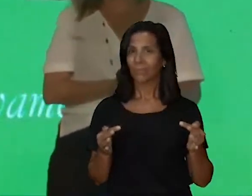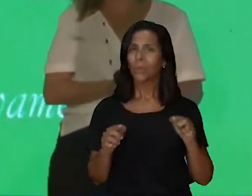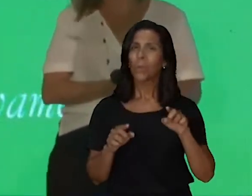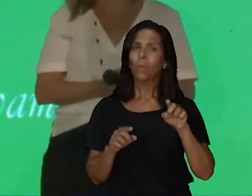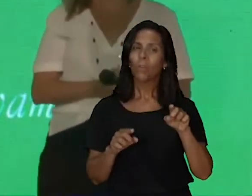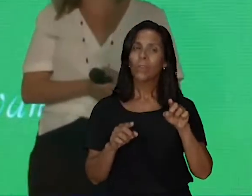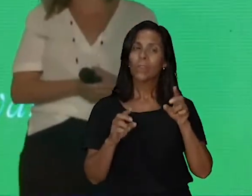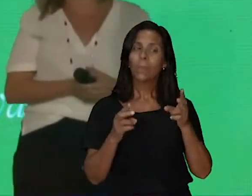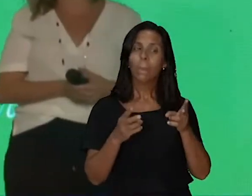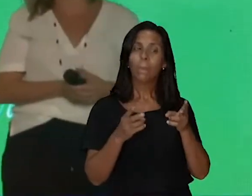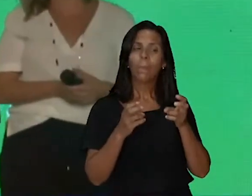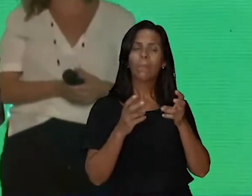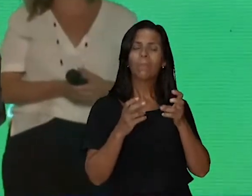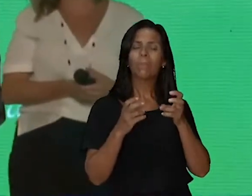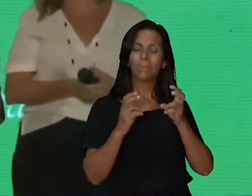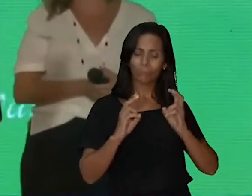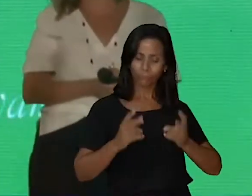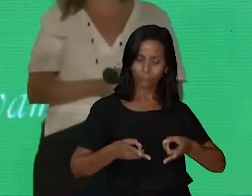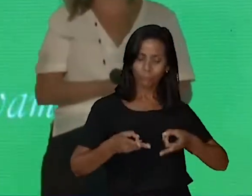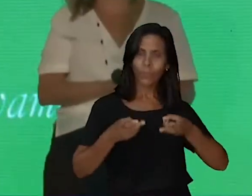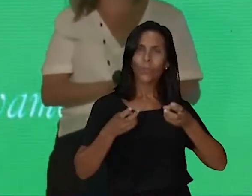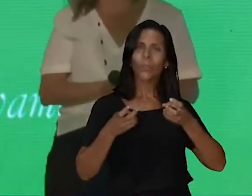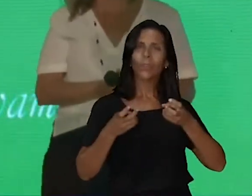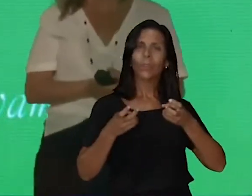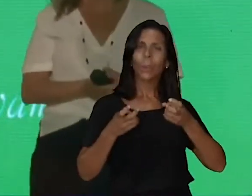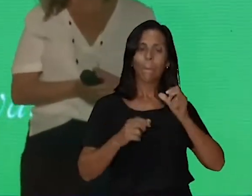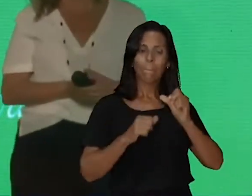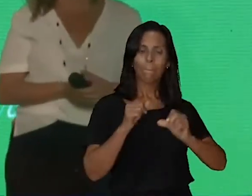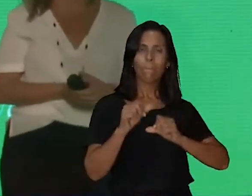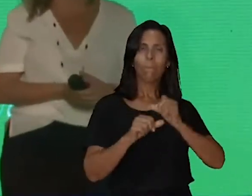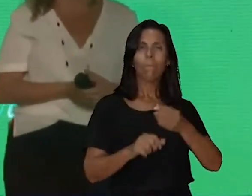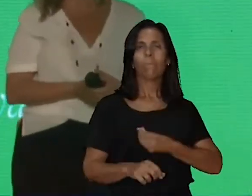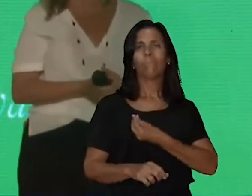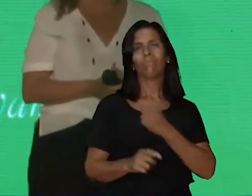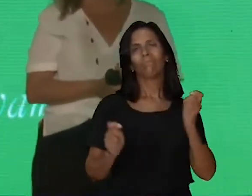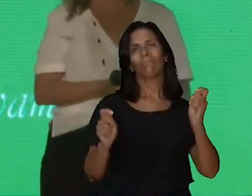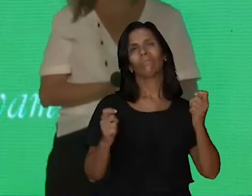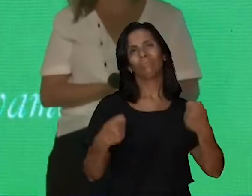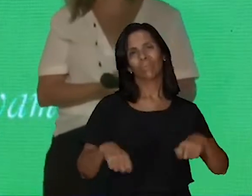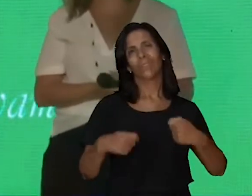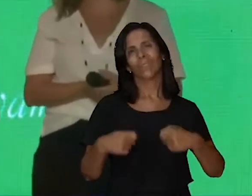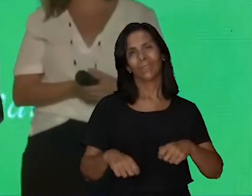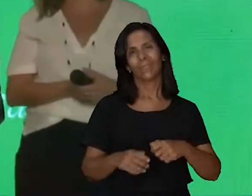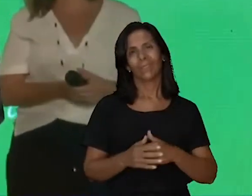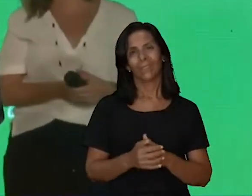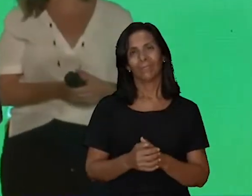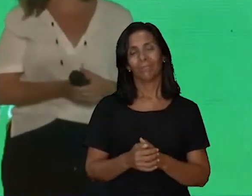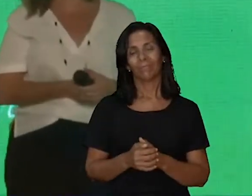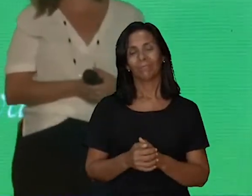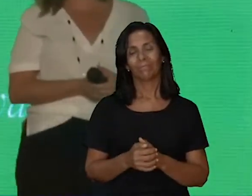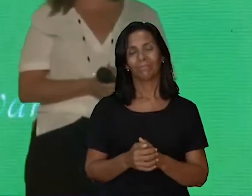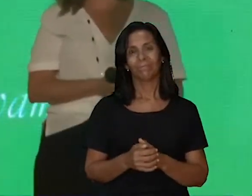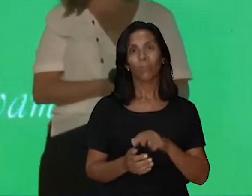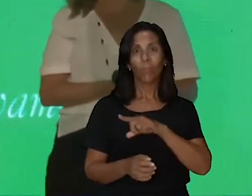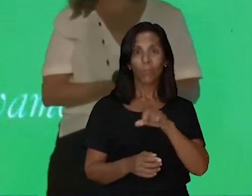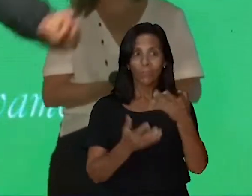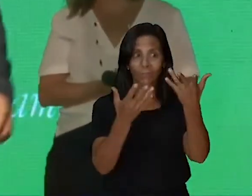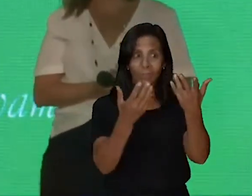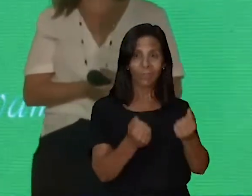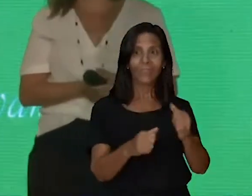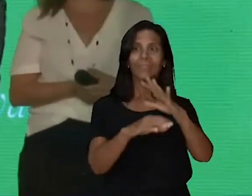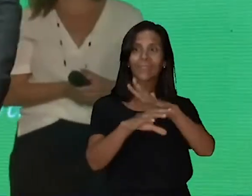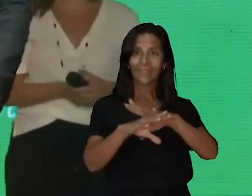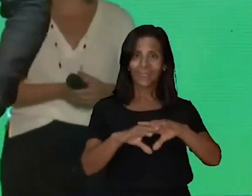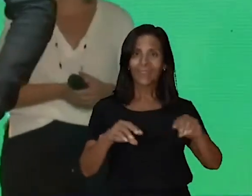sua vida. E pela fé você vai tocar nas vestes de Jesus. E você vai receber a cura.